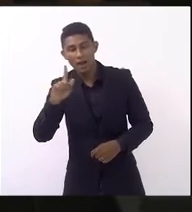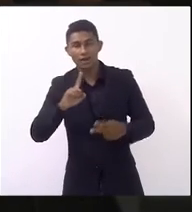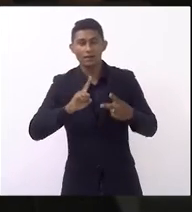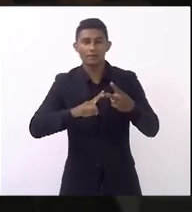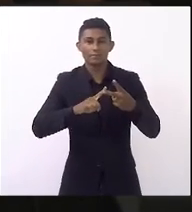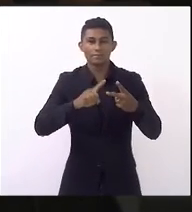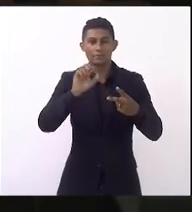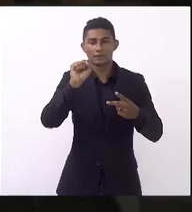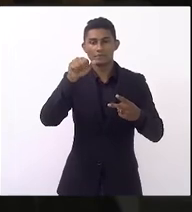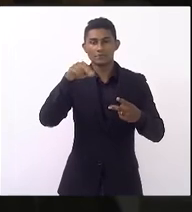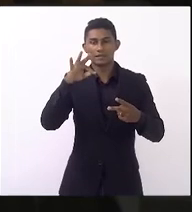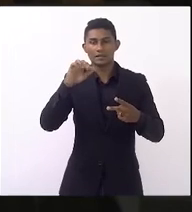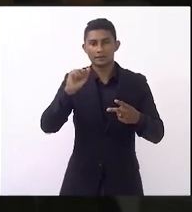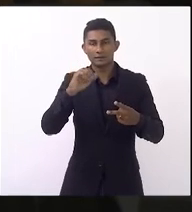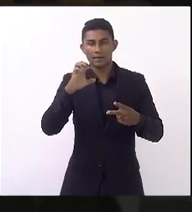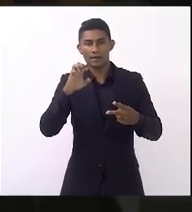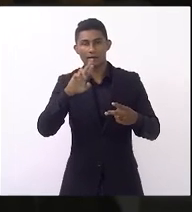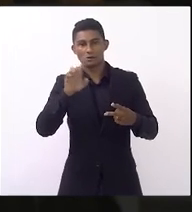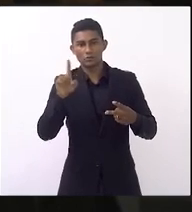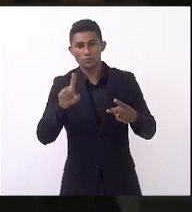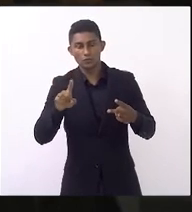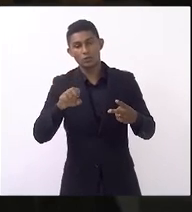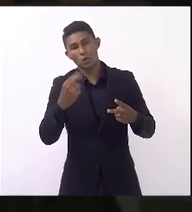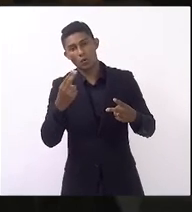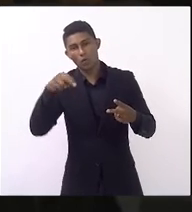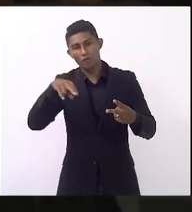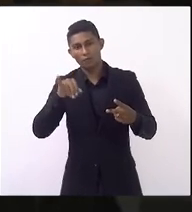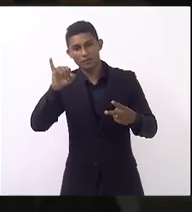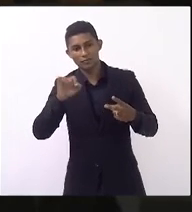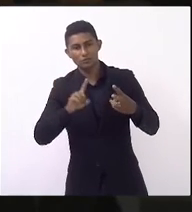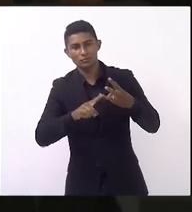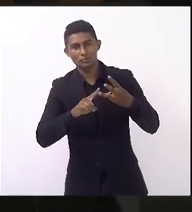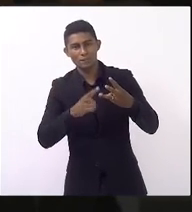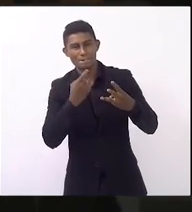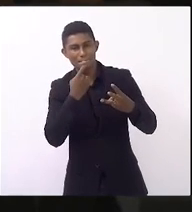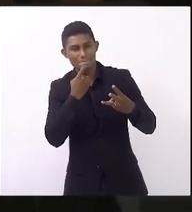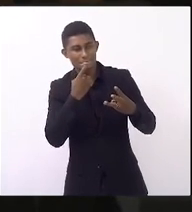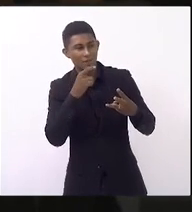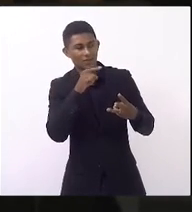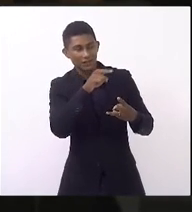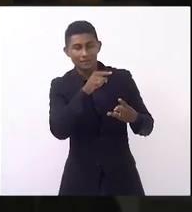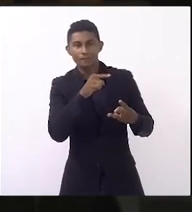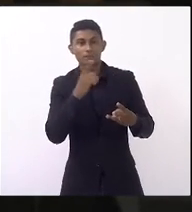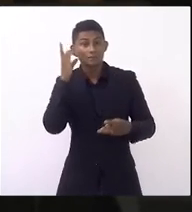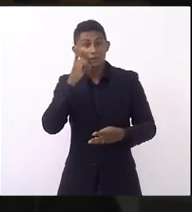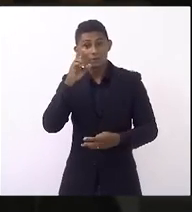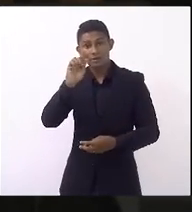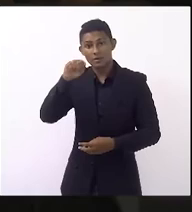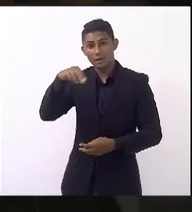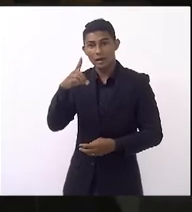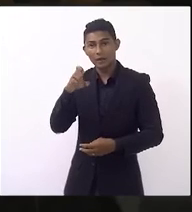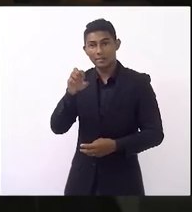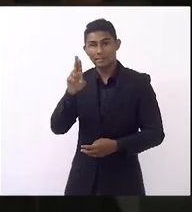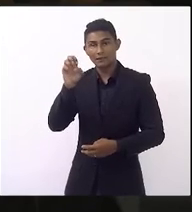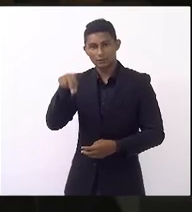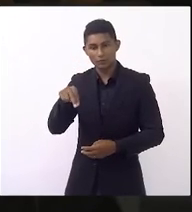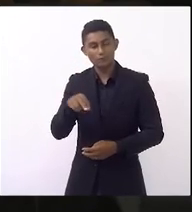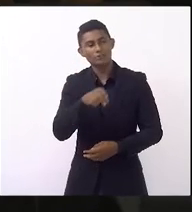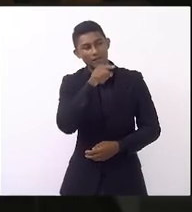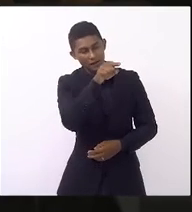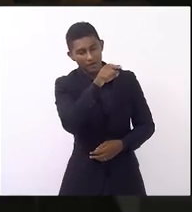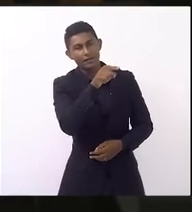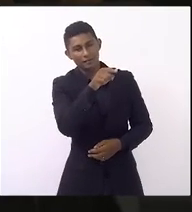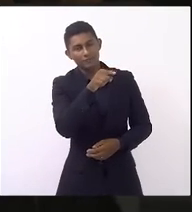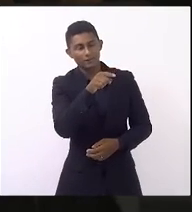perto da divisa de Nova Iguaçu. Deputado Anderson, representante do município de Nova Iguaçu, está aqui.